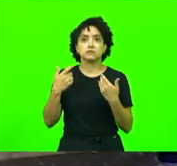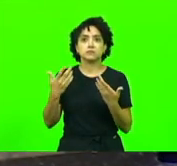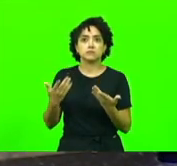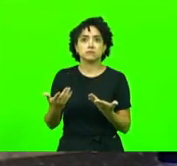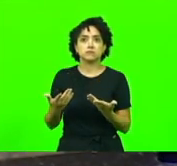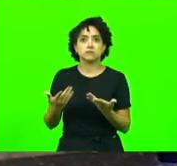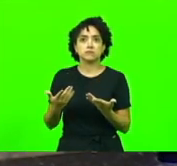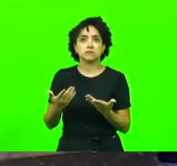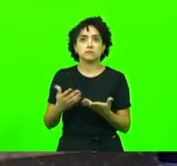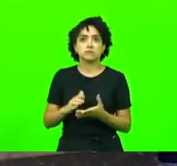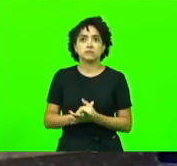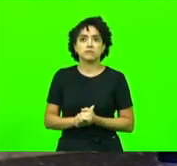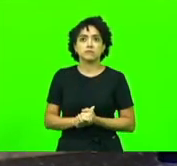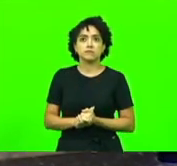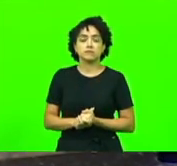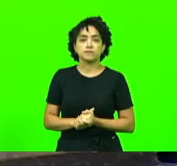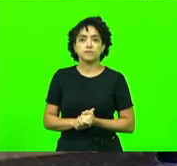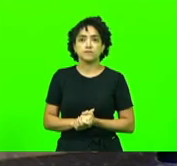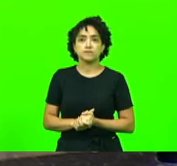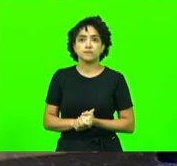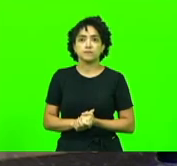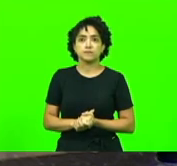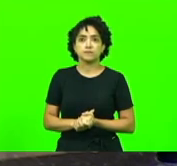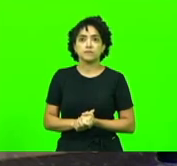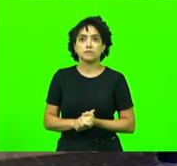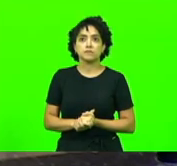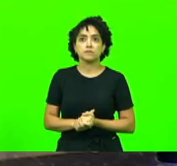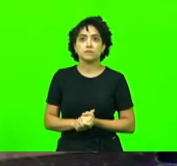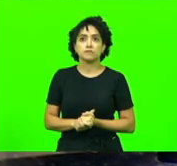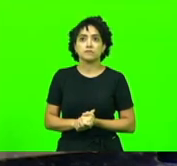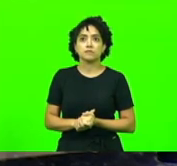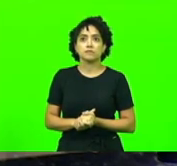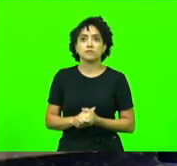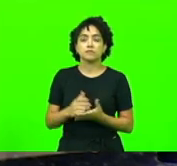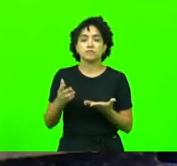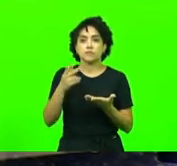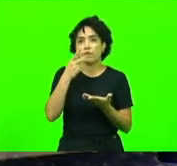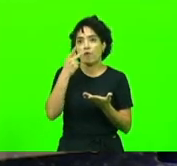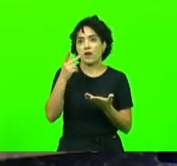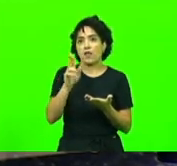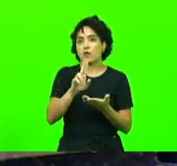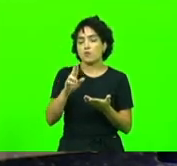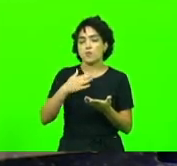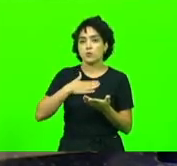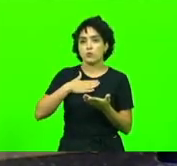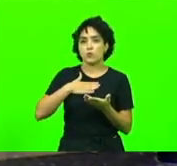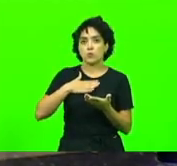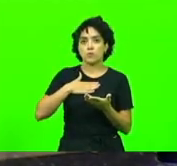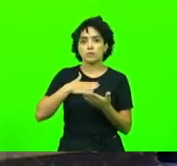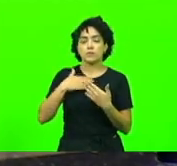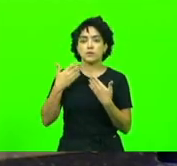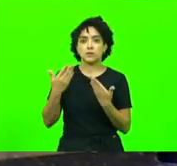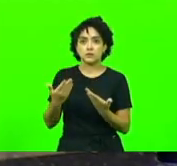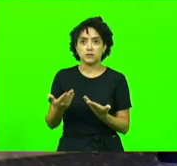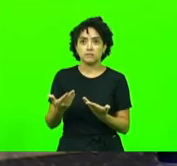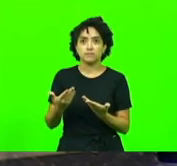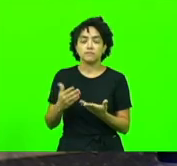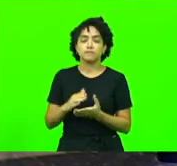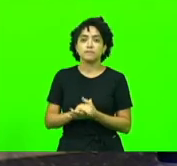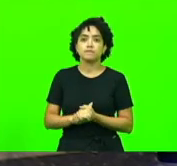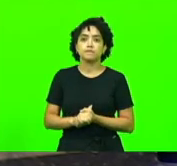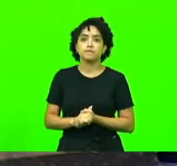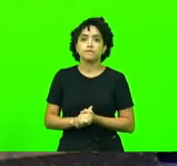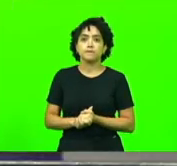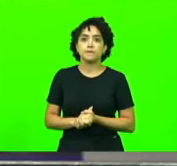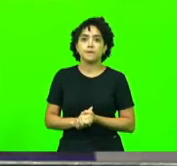encaminhar ou não? Para debater de novo? Eu fui até citado aqui, presidente. Por favor, né? Eu fui até citado. Presidente...